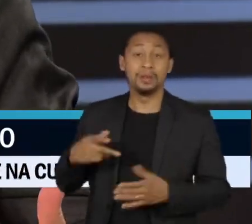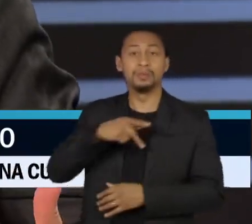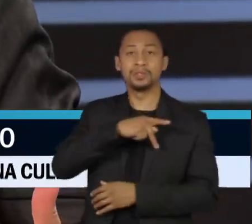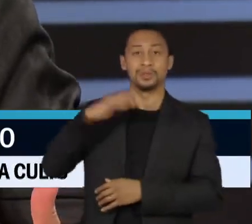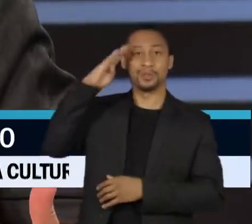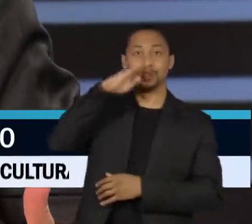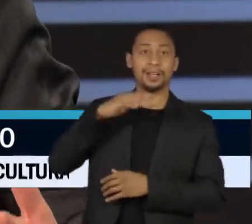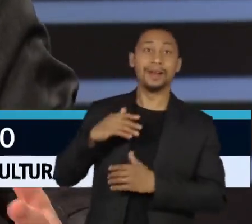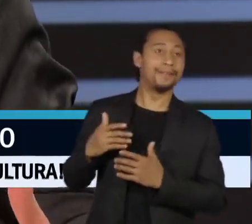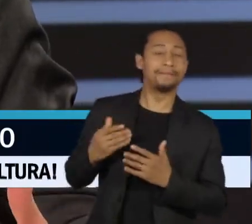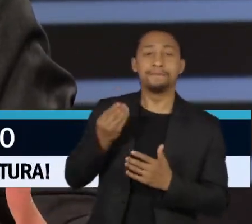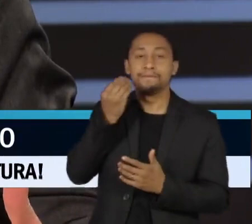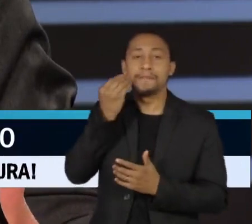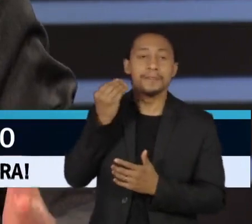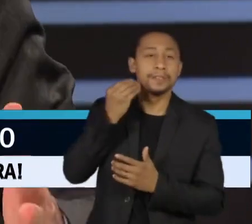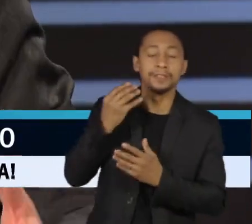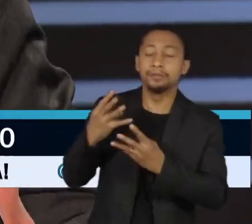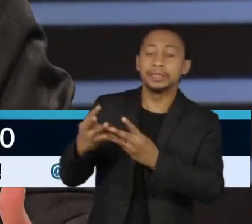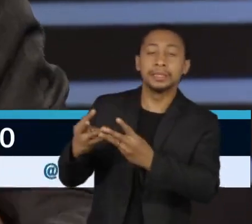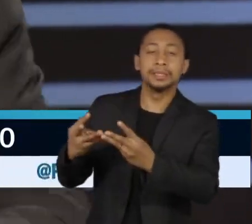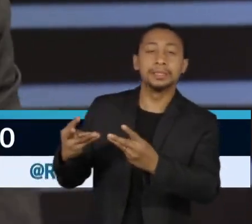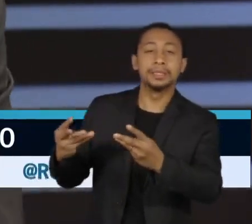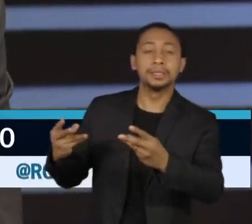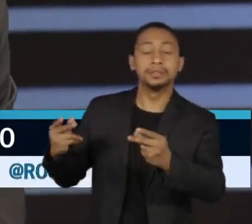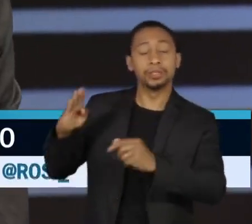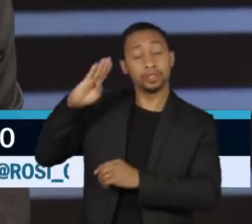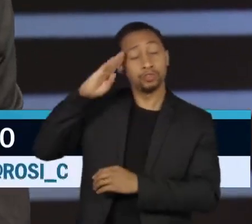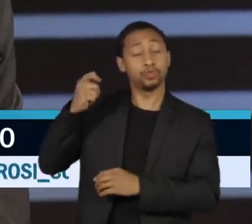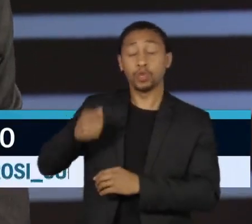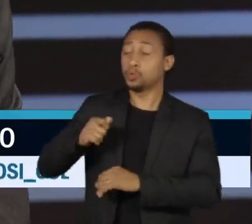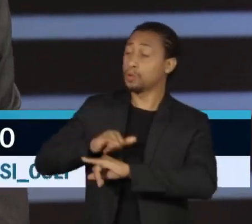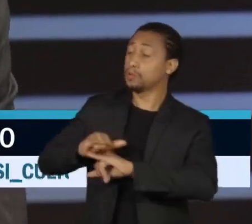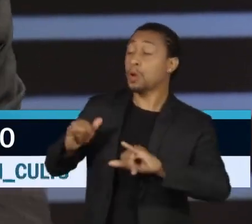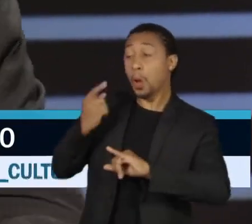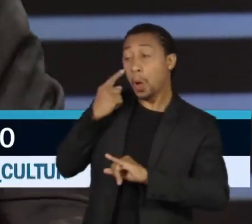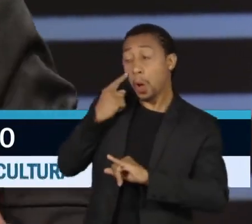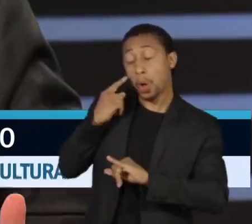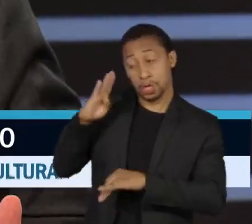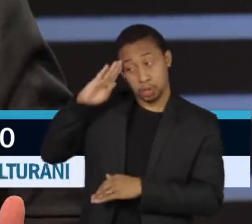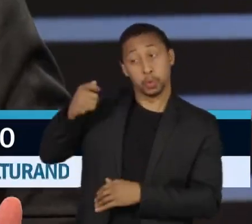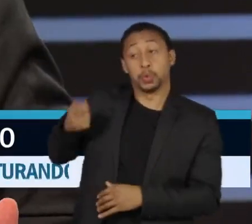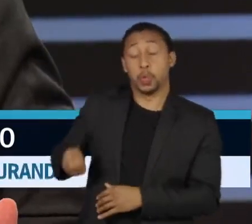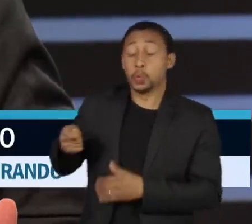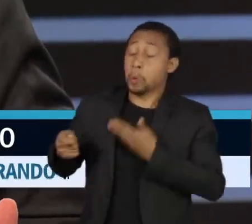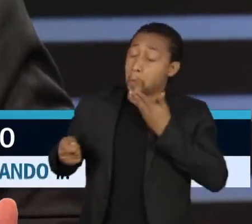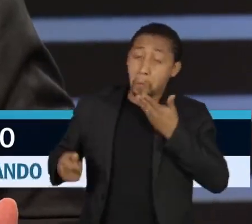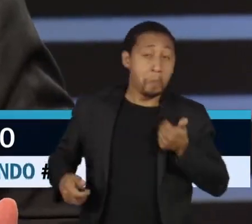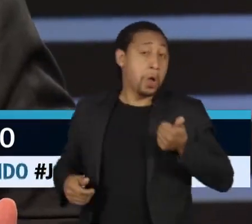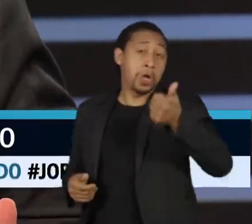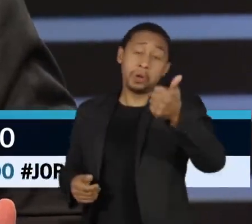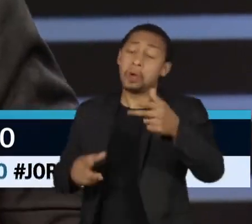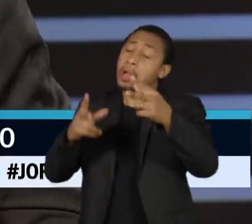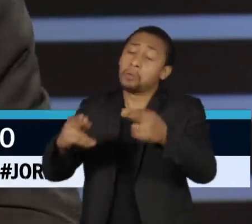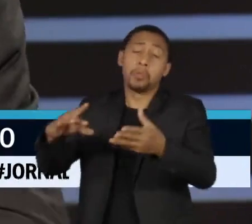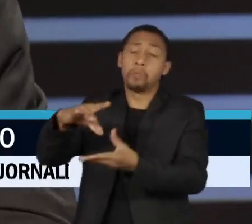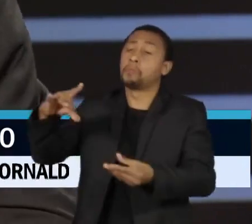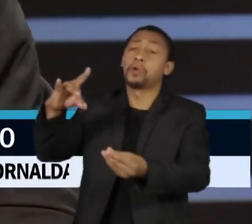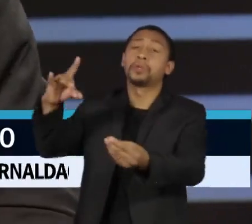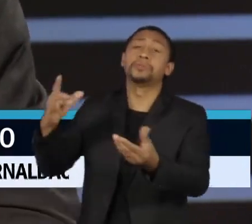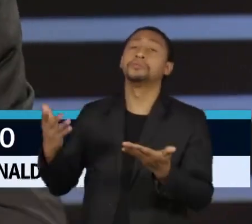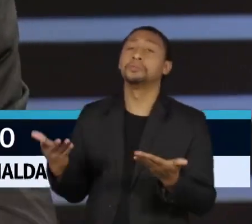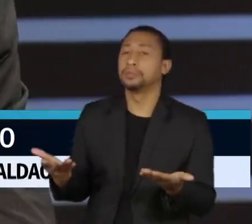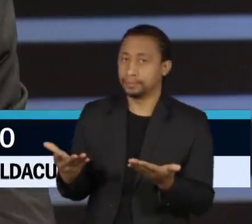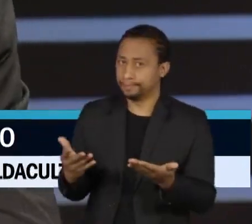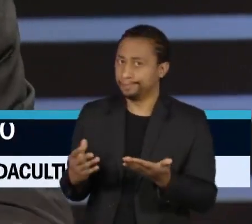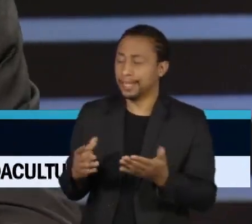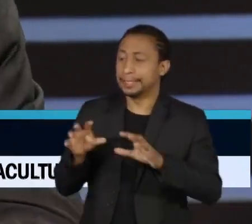faz o quê? Ele diz que a ditadura era uma democracia, que era o melhor regime possível. Então,